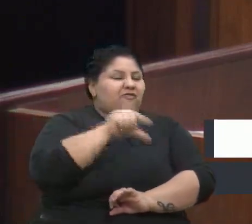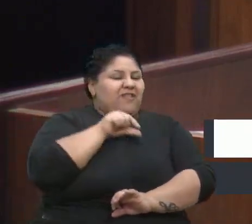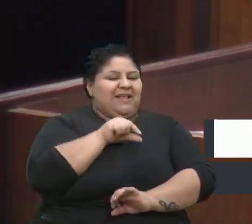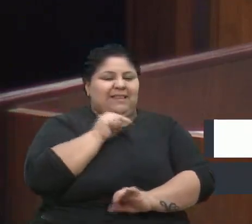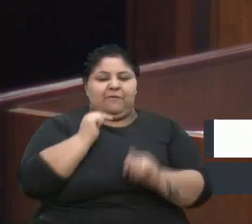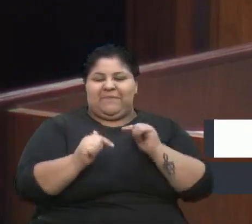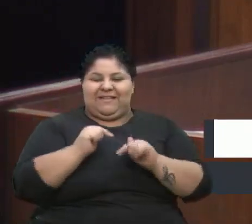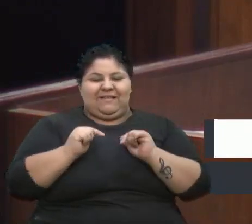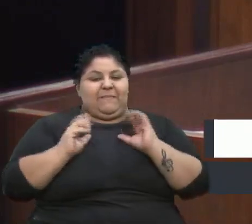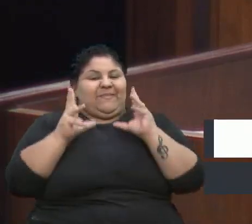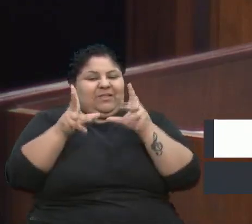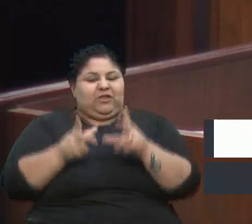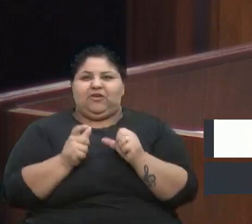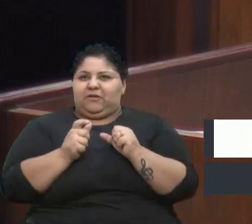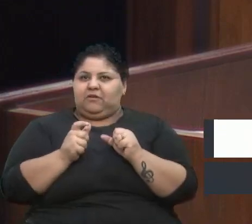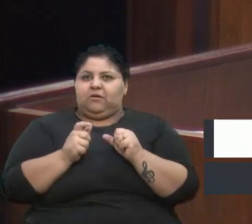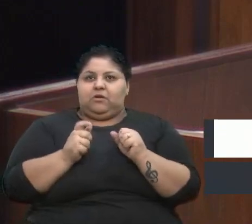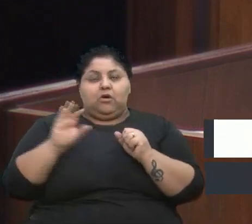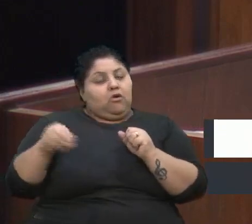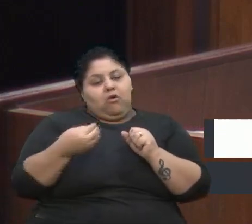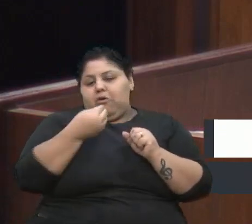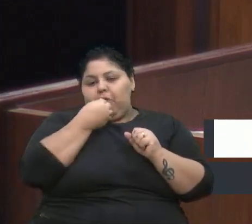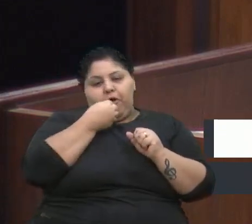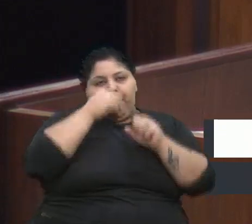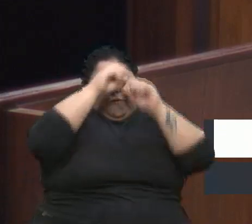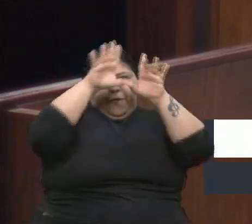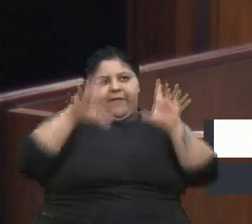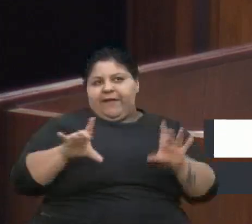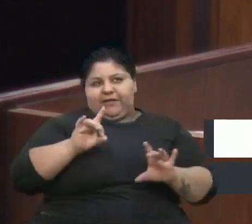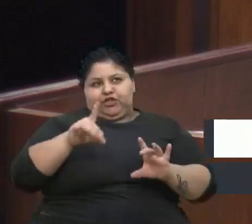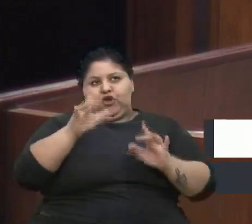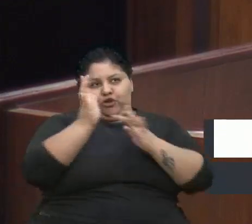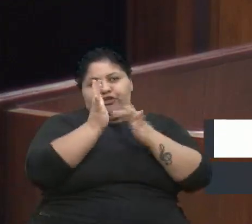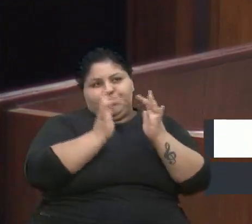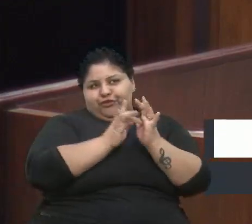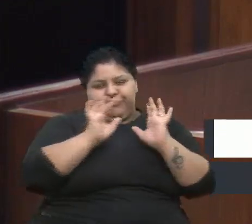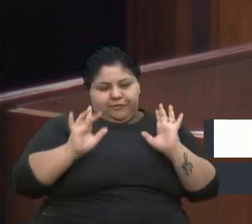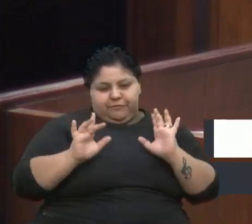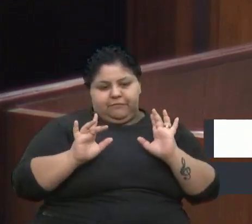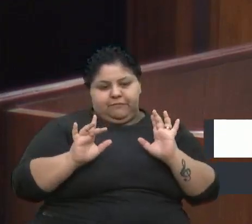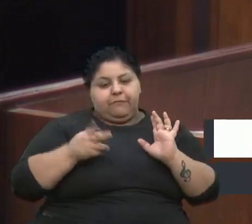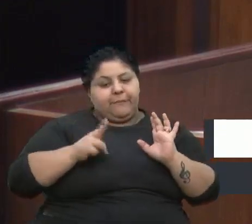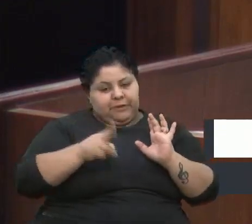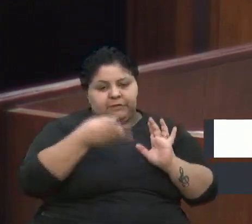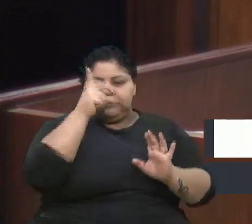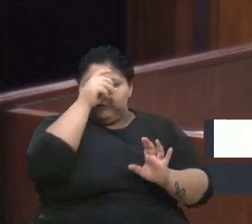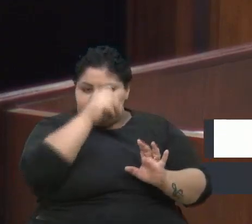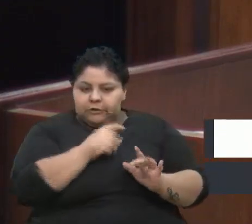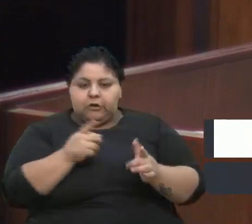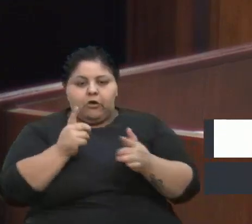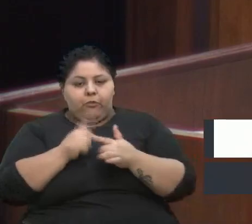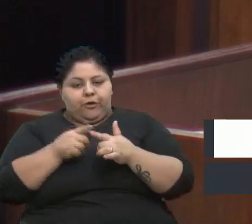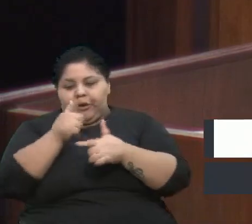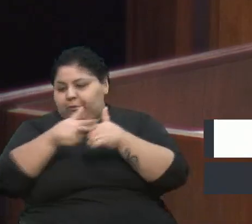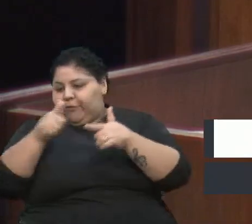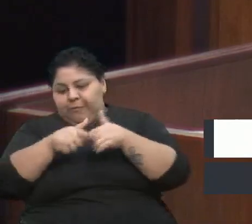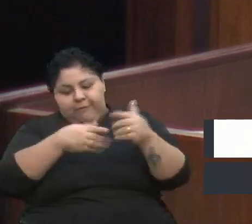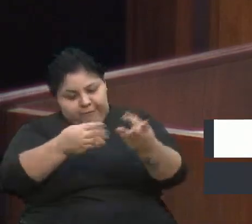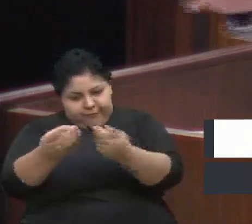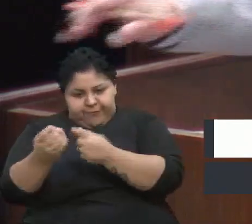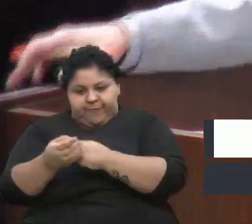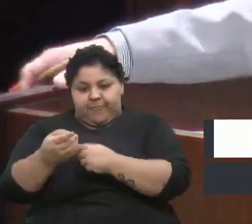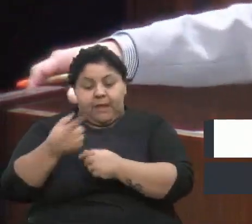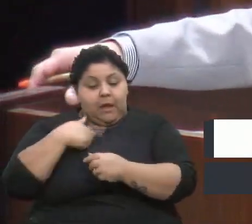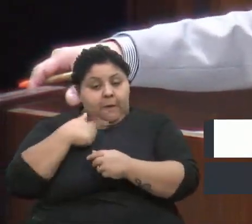trabalhar para todos. Claro, que milagre é só Jesus Cristo, e mesmo assim está difícil, porque os problemas são diversos. Mas a minha